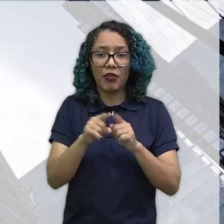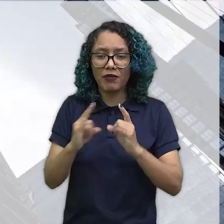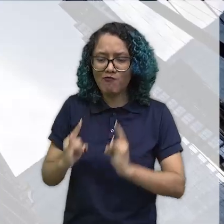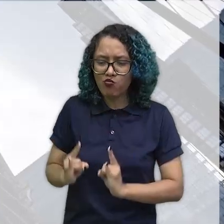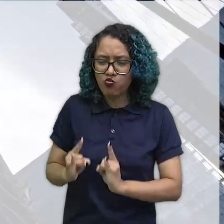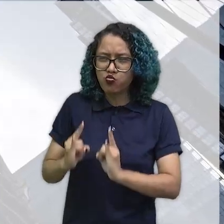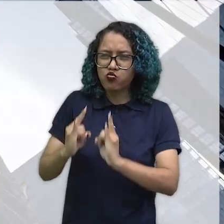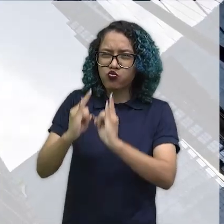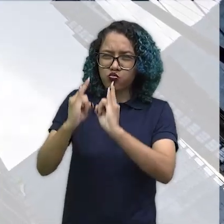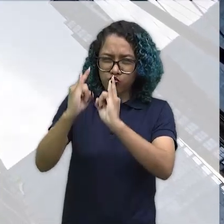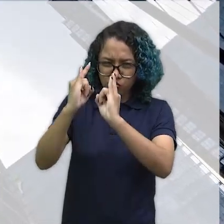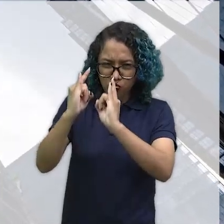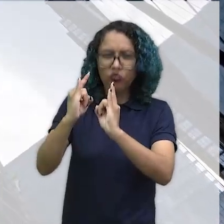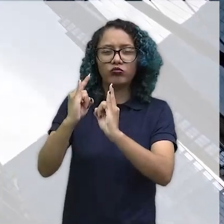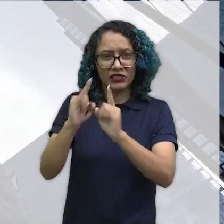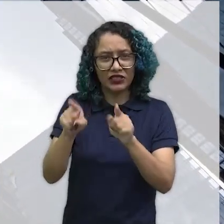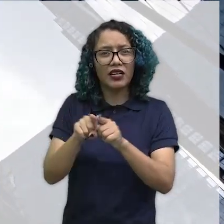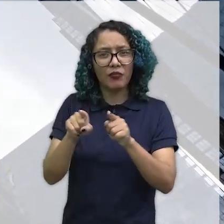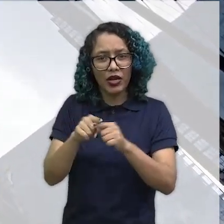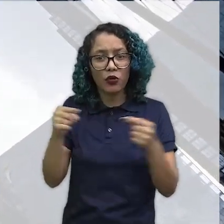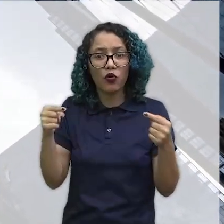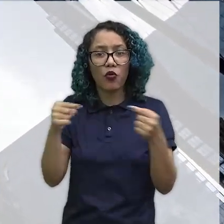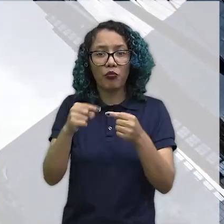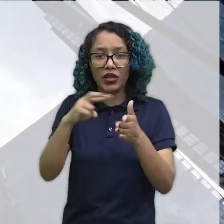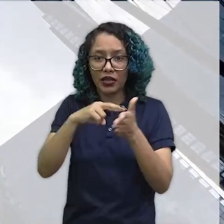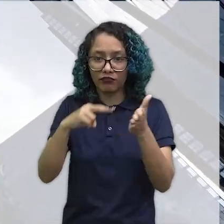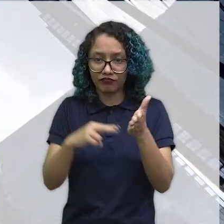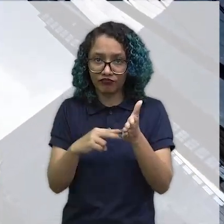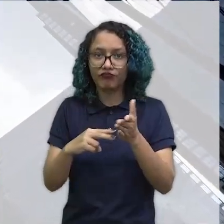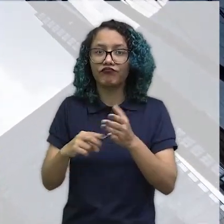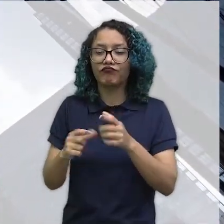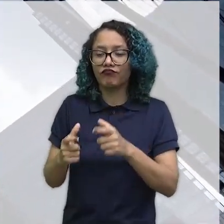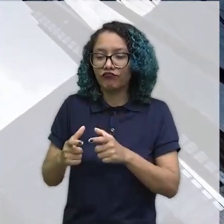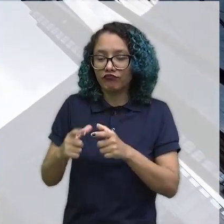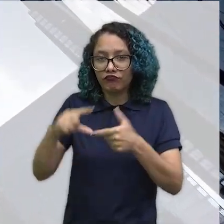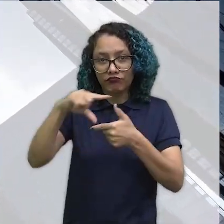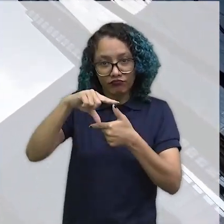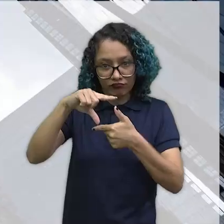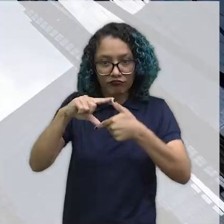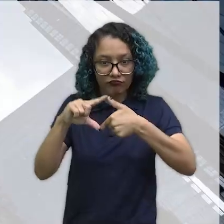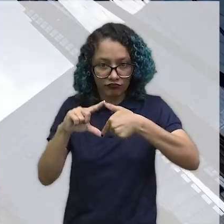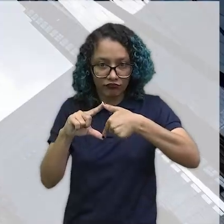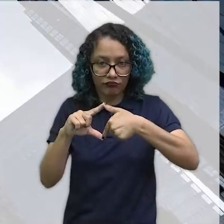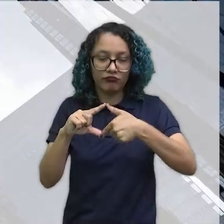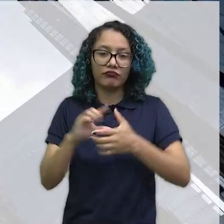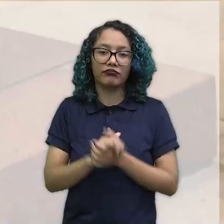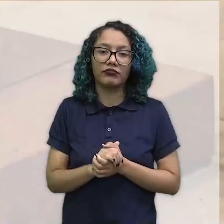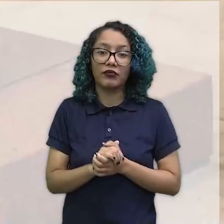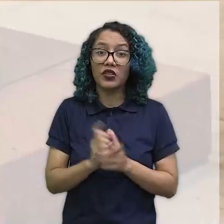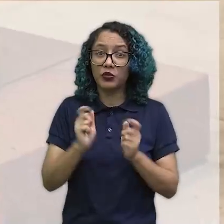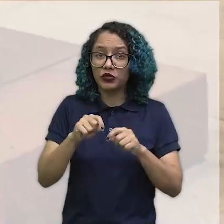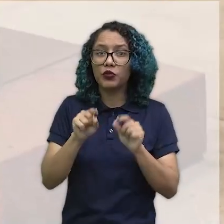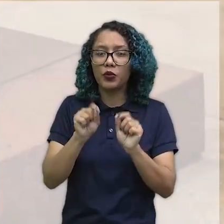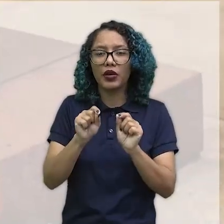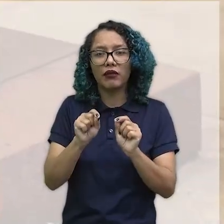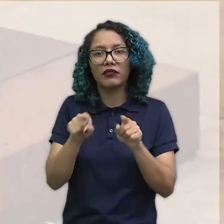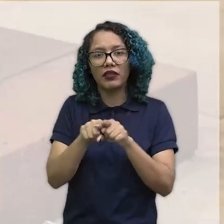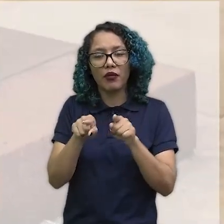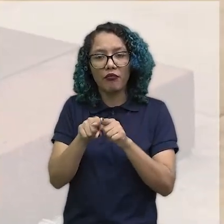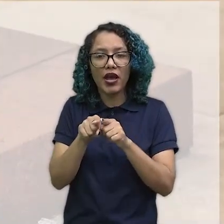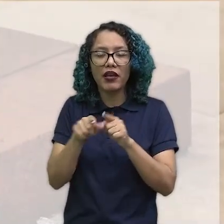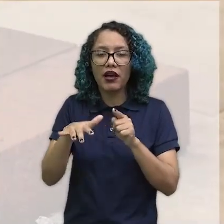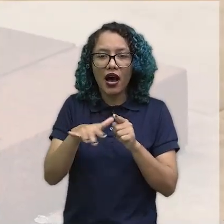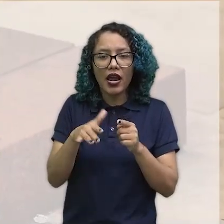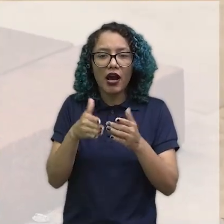são essencialmente prismas retangulares, projetados para maximizar o espaço interno e a eficiência estrutural. Muitos escultores